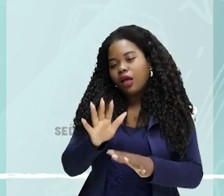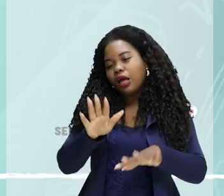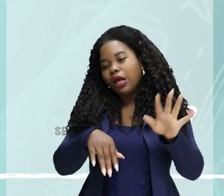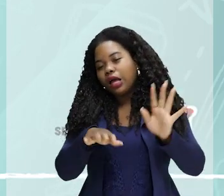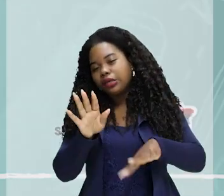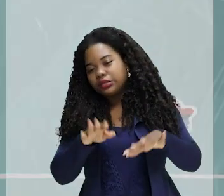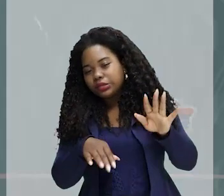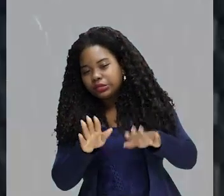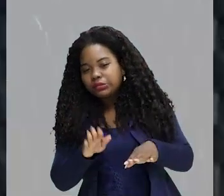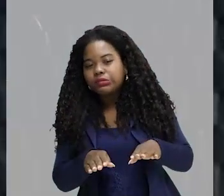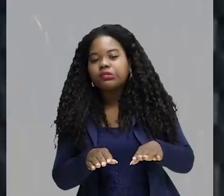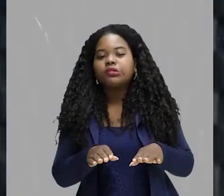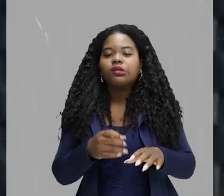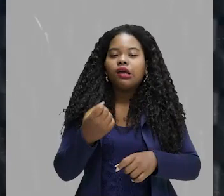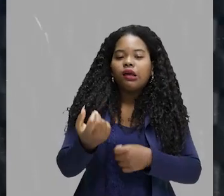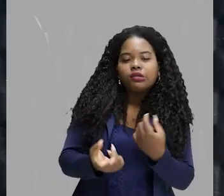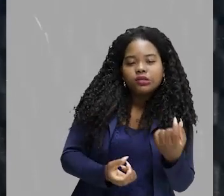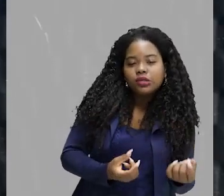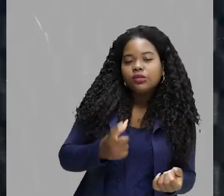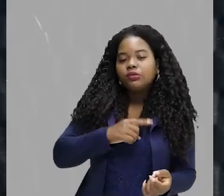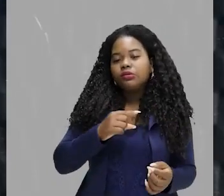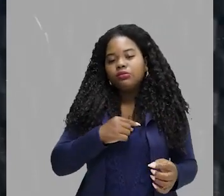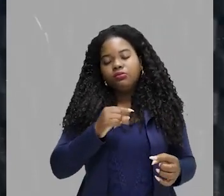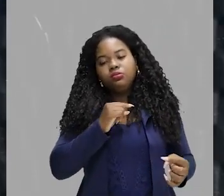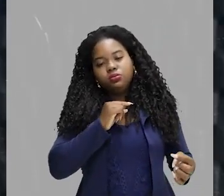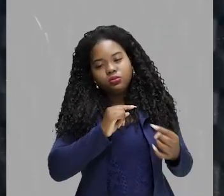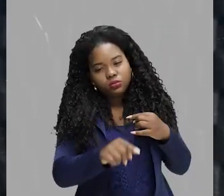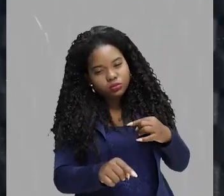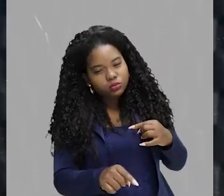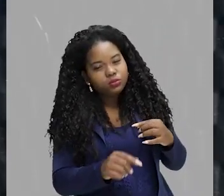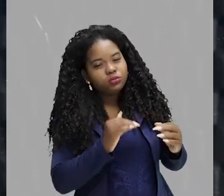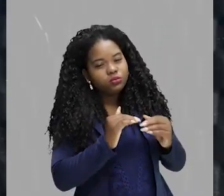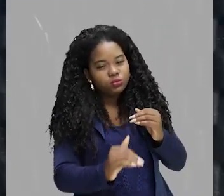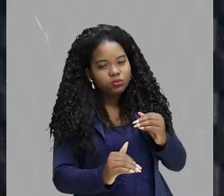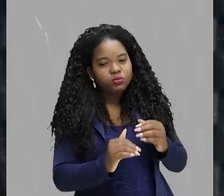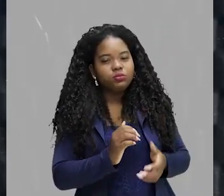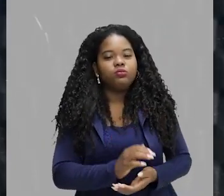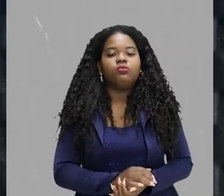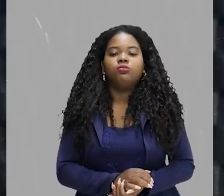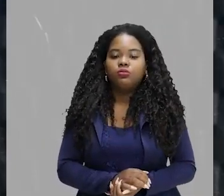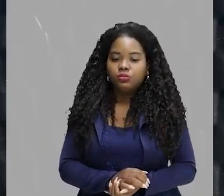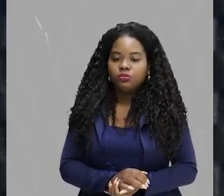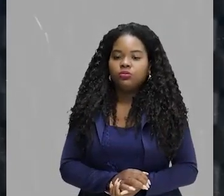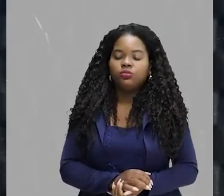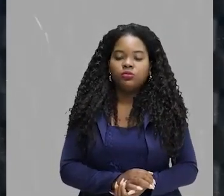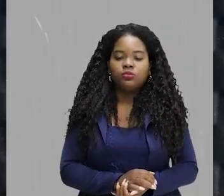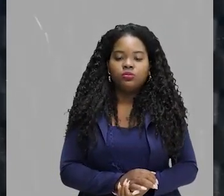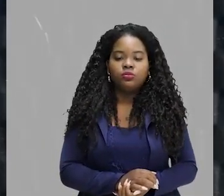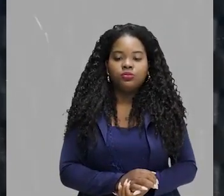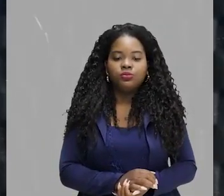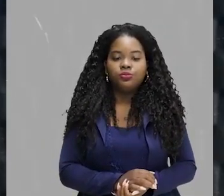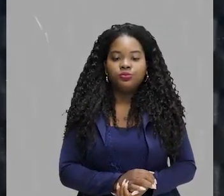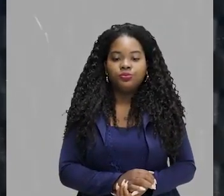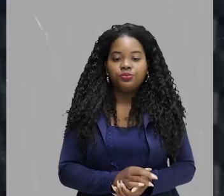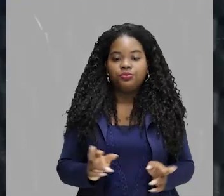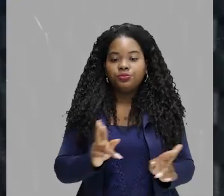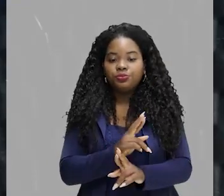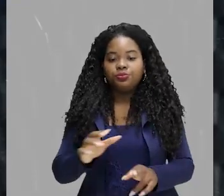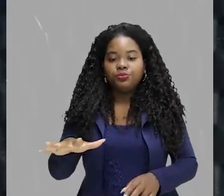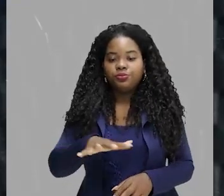certa discrepância, discordância com as atitudes preservacionistas em relação ao meio ambiente,